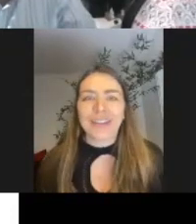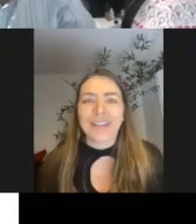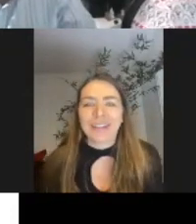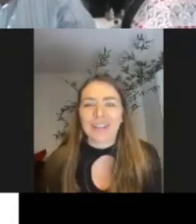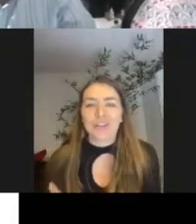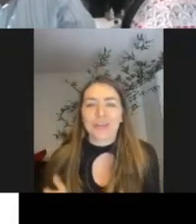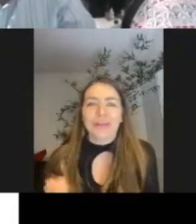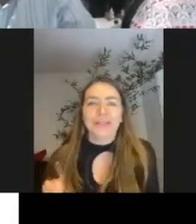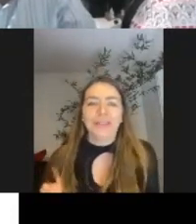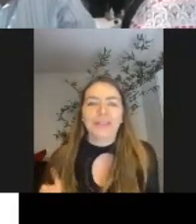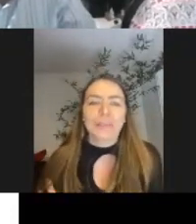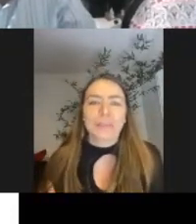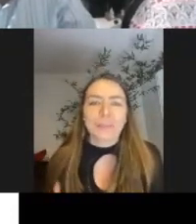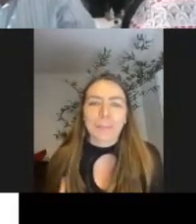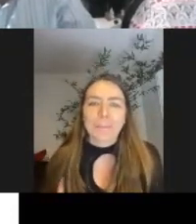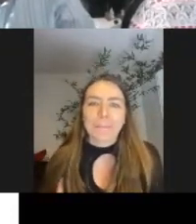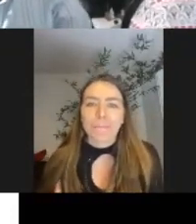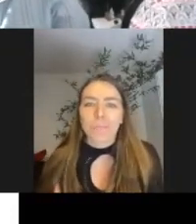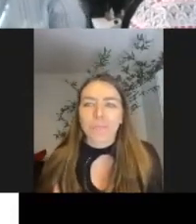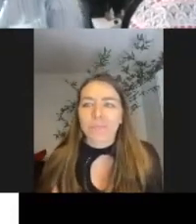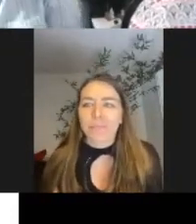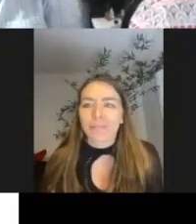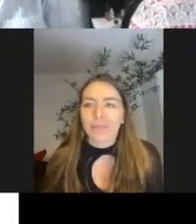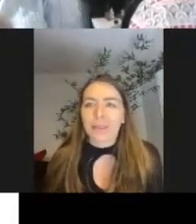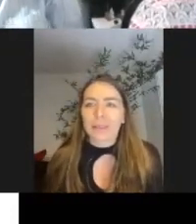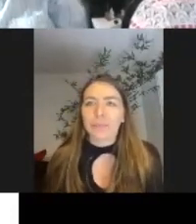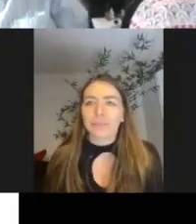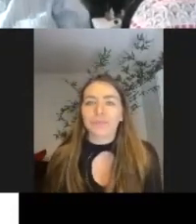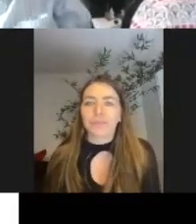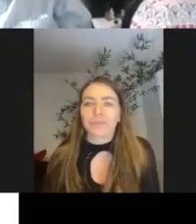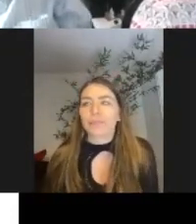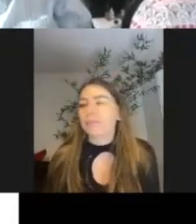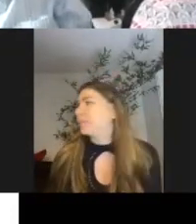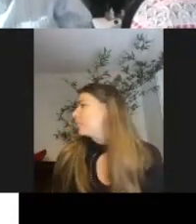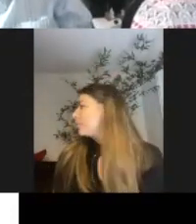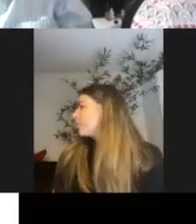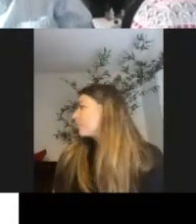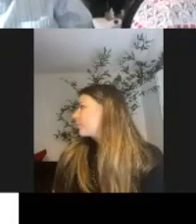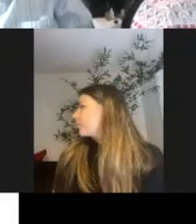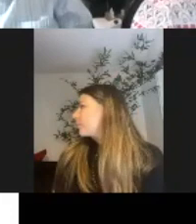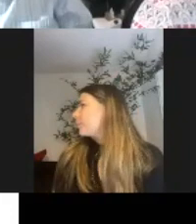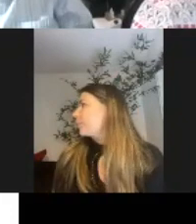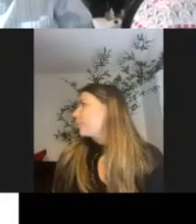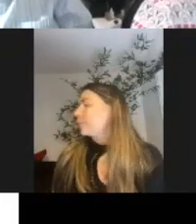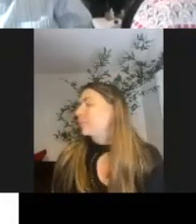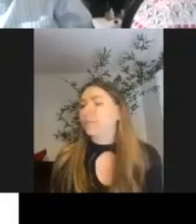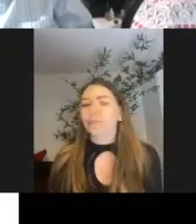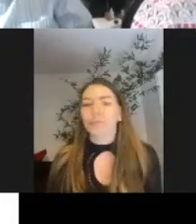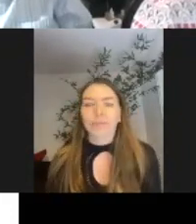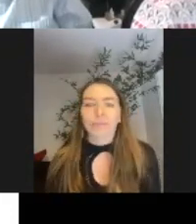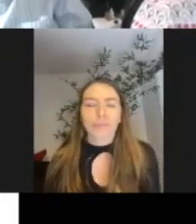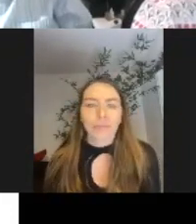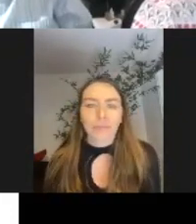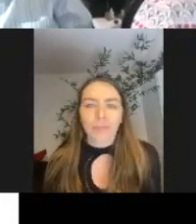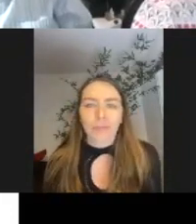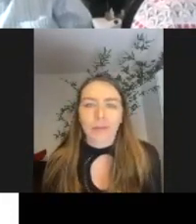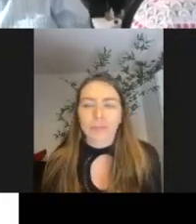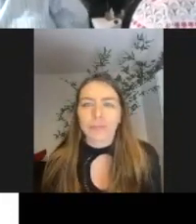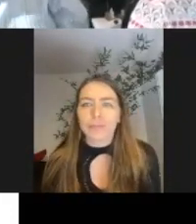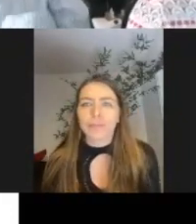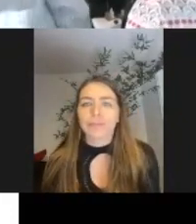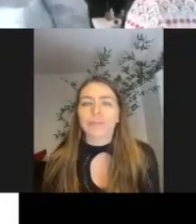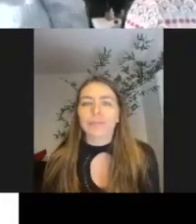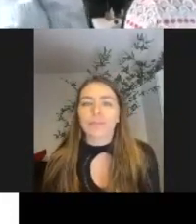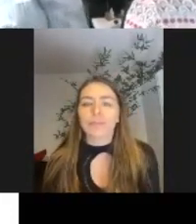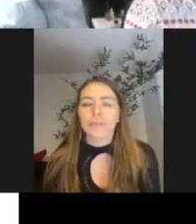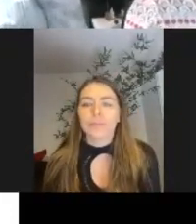que acho que ele tá choramingando aqui. Então, na próxima, gente, a gente vai trazer, vocês tragam as dúvidas anotadas, tá? Então, a próxima